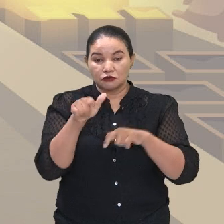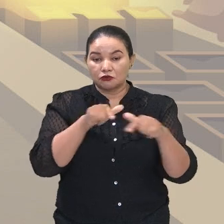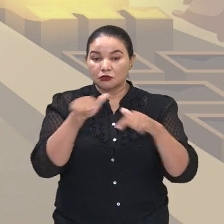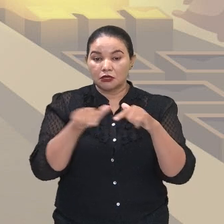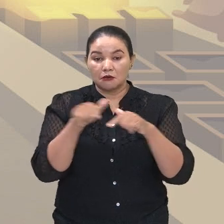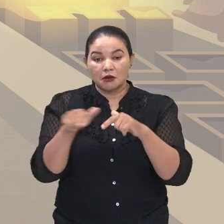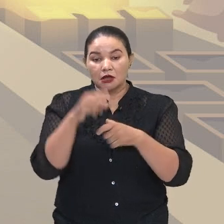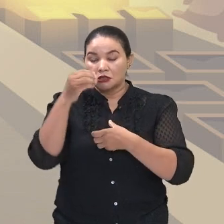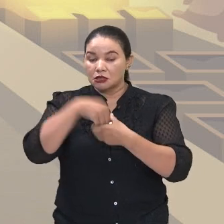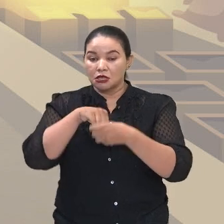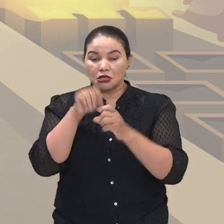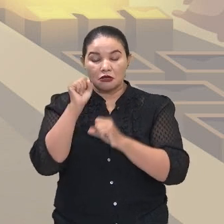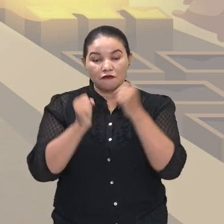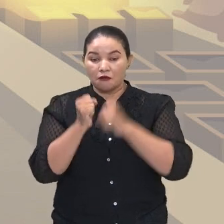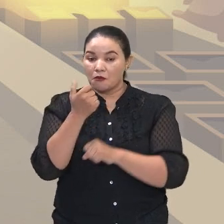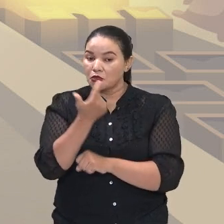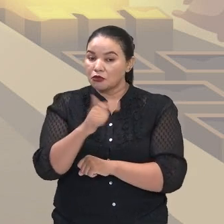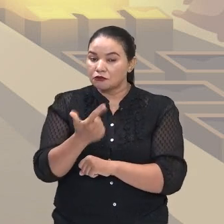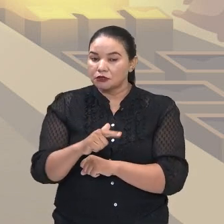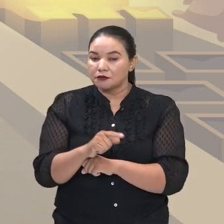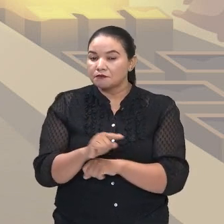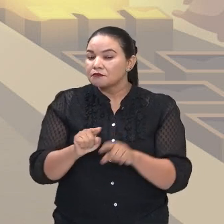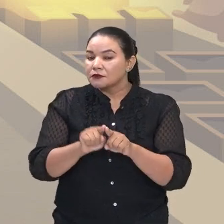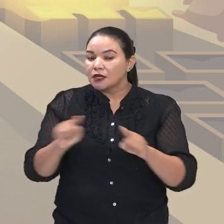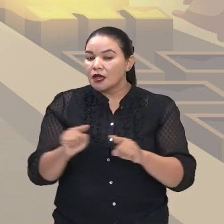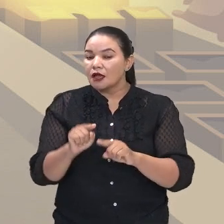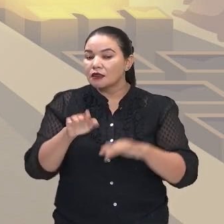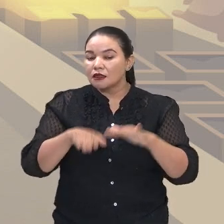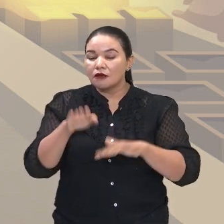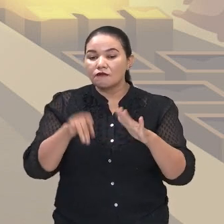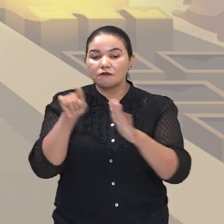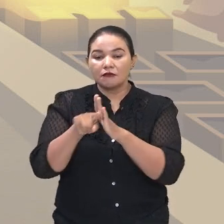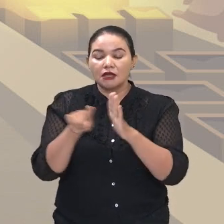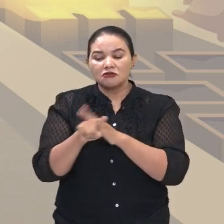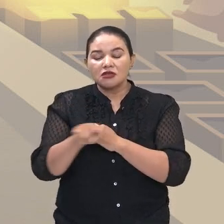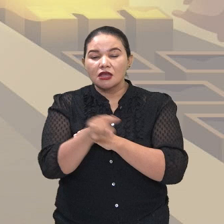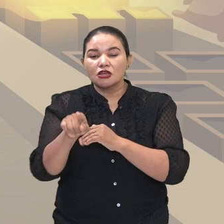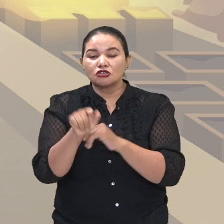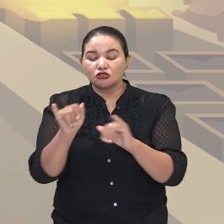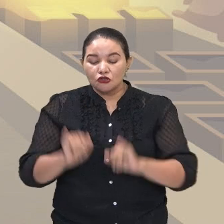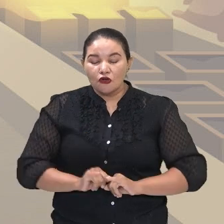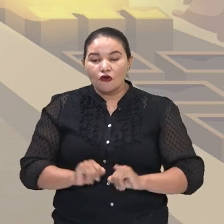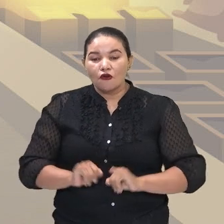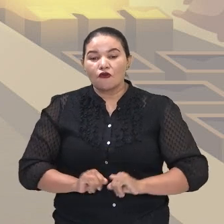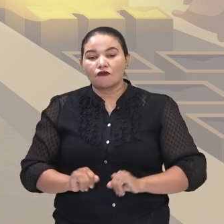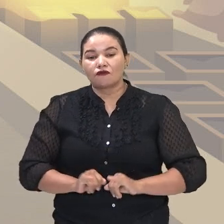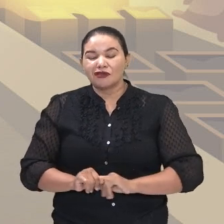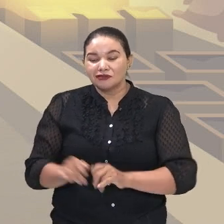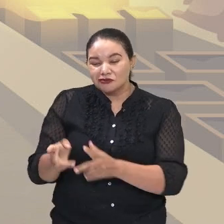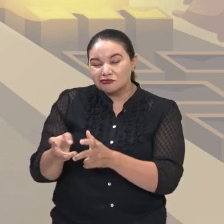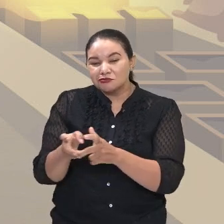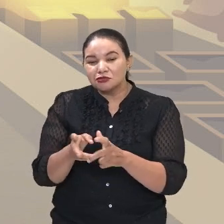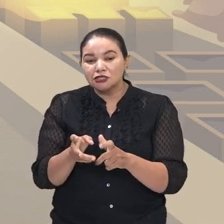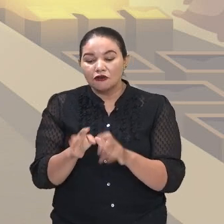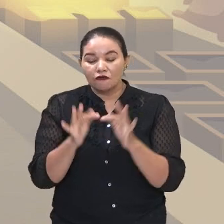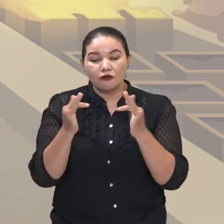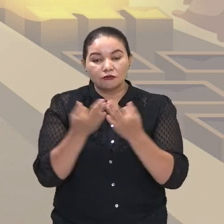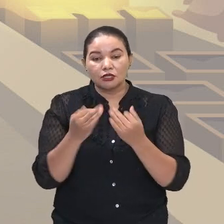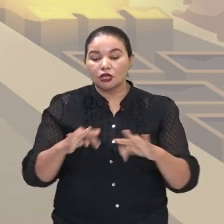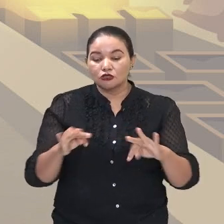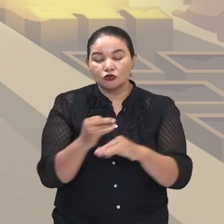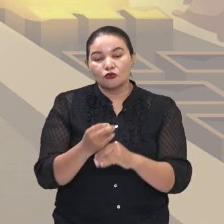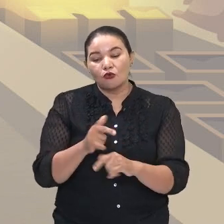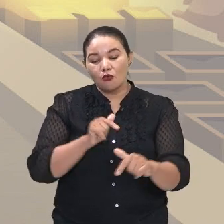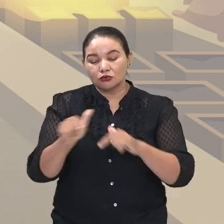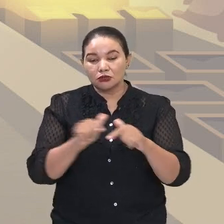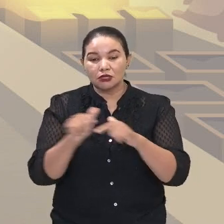esses operários. Mas aí você pergunta, professora, eles sofriam tudo isso, eles eram explorados, a família toda tinha que ir